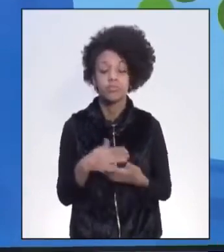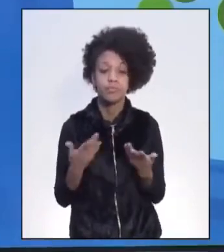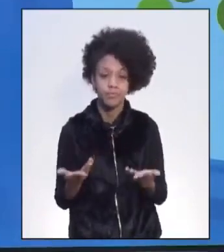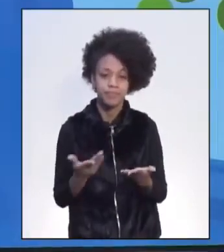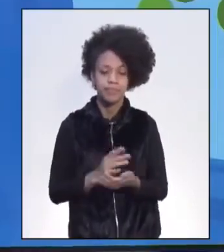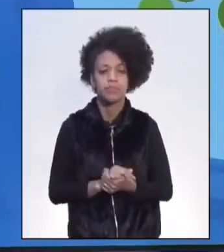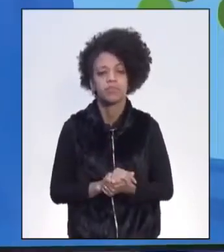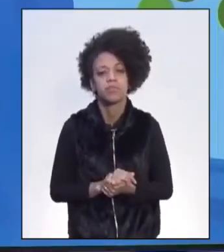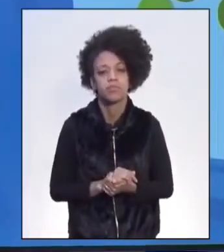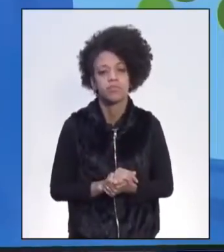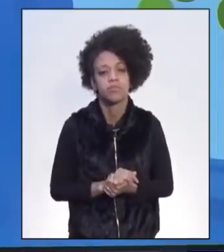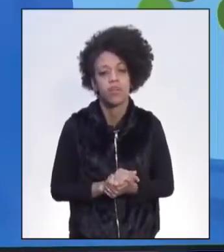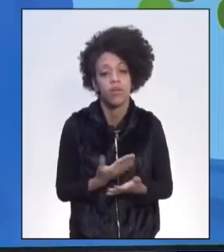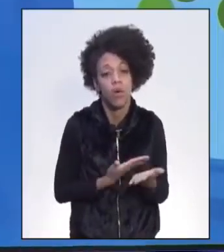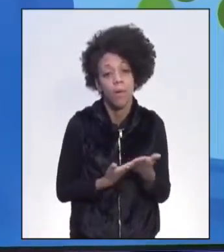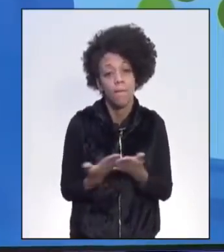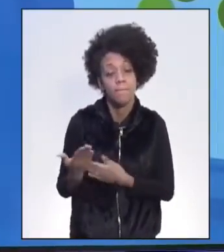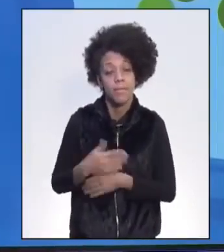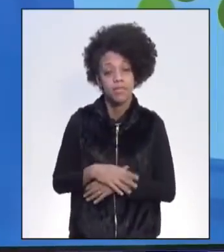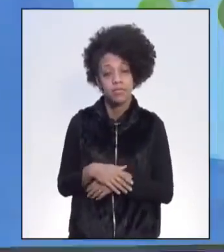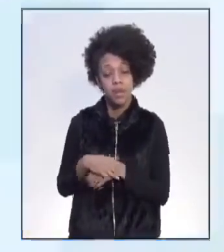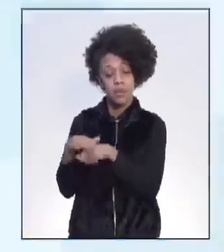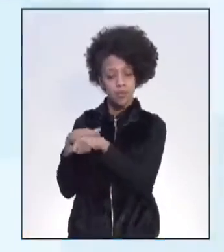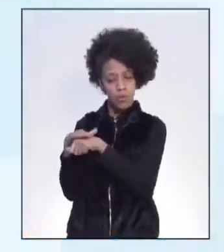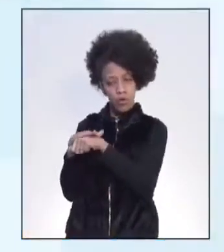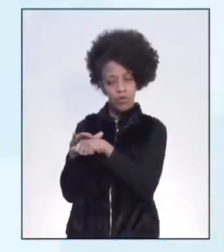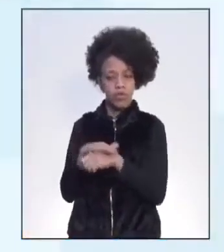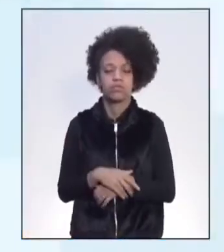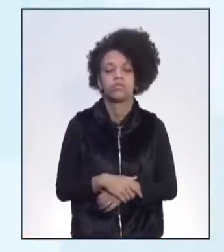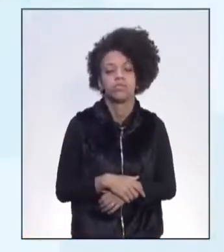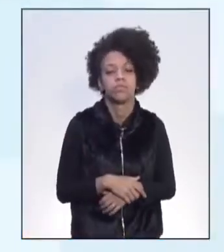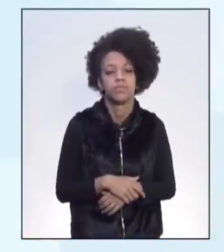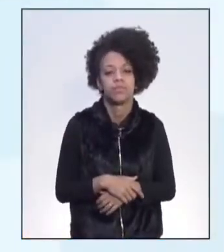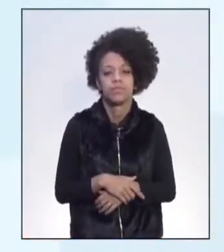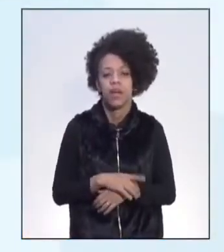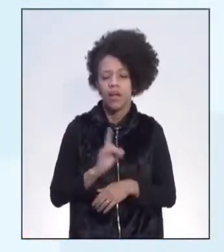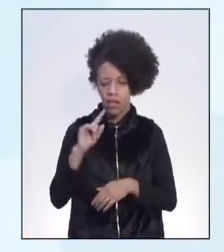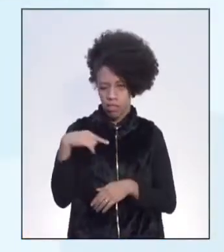vamos começar com uma interação pelo chat. Isso, aí